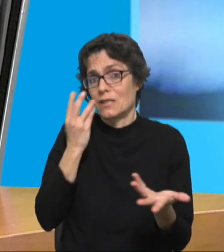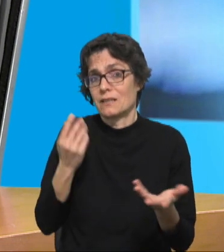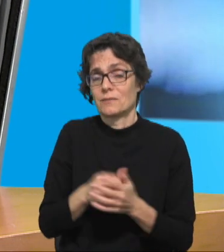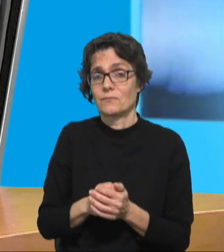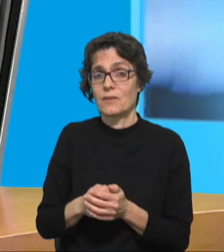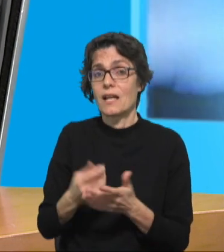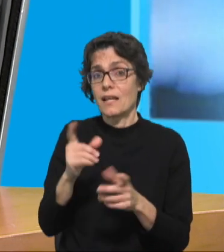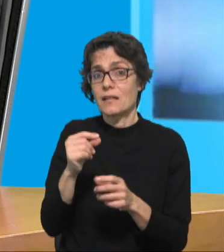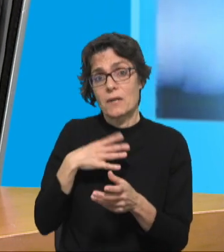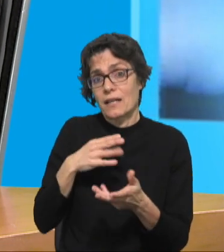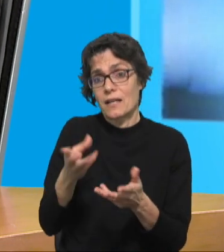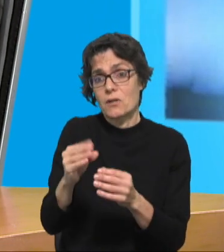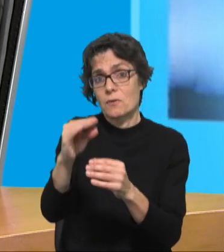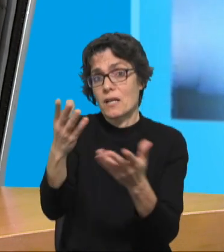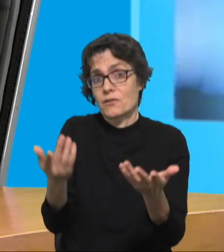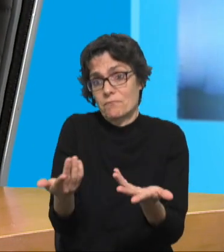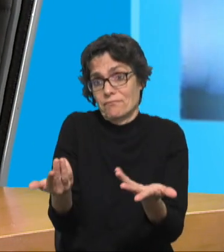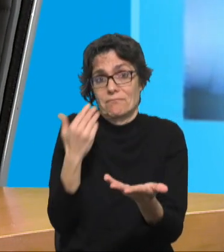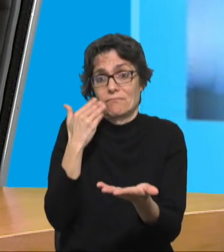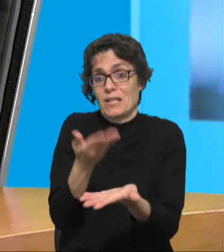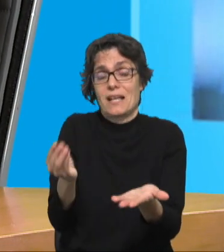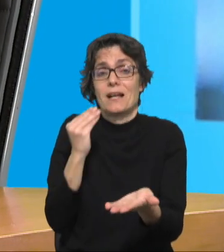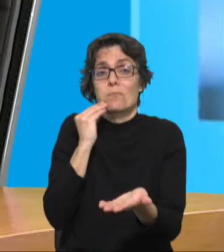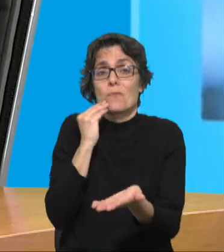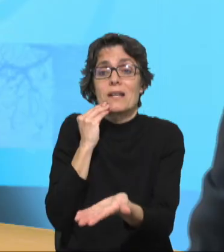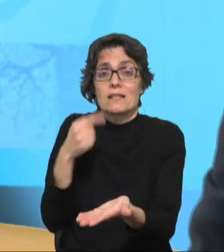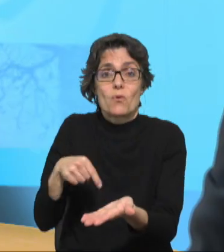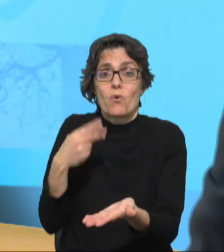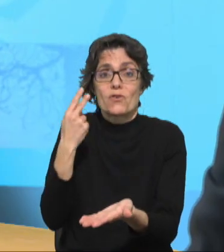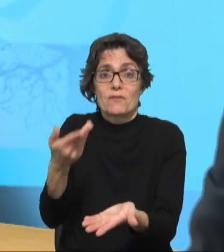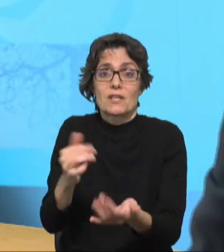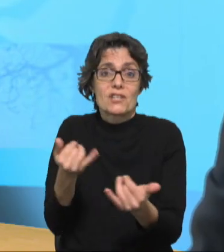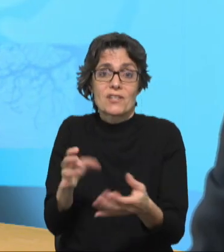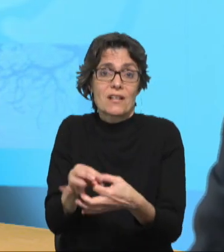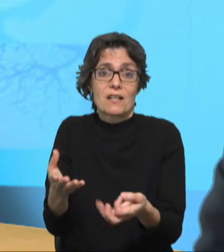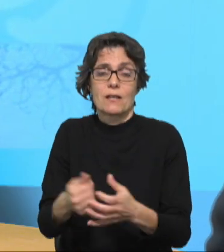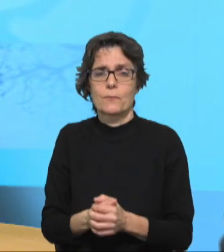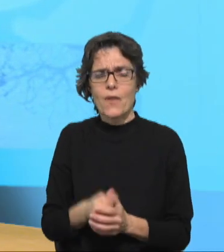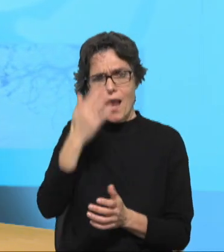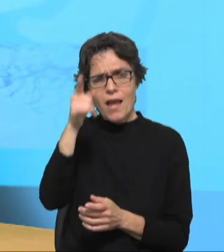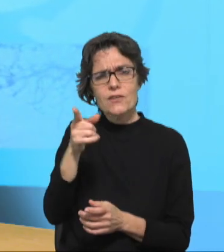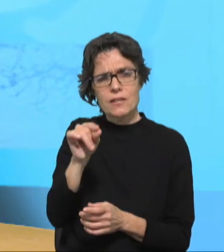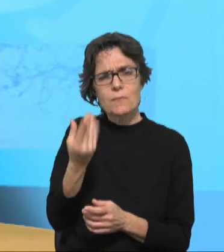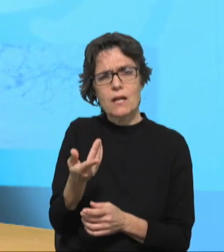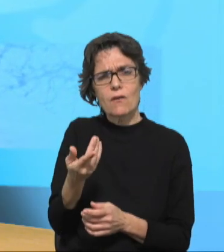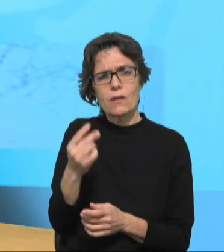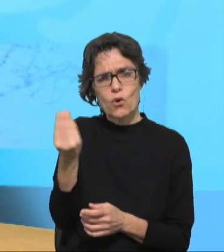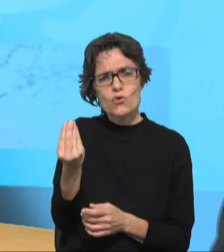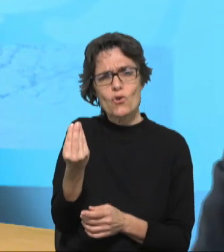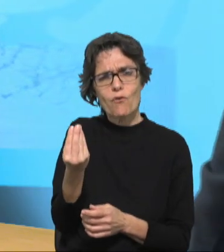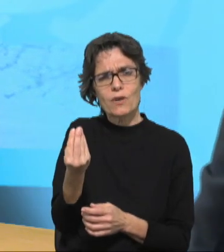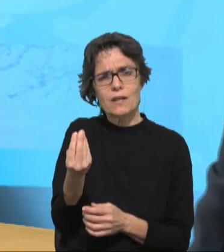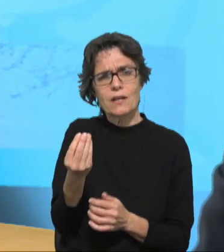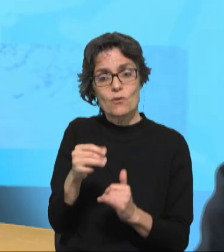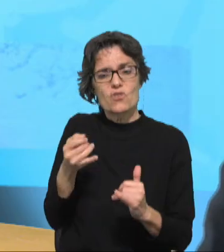essa edição, portanto, é a realidade já. Esperam que assim também vão chegando a um público mais jovem, com esta portabilidade, digamos assim,